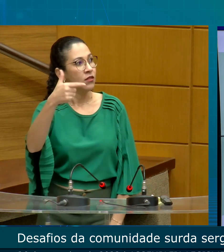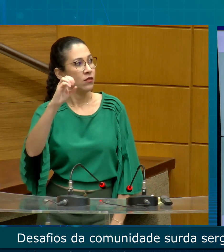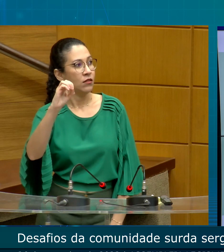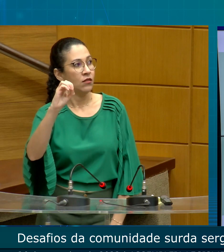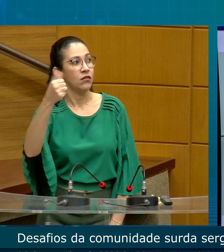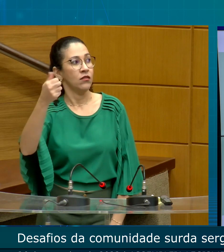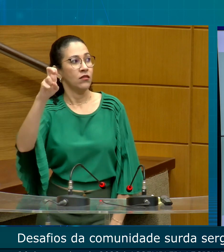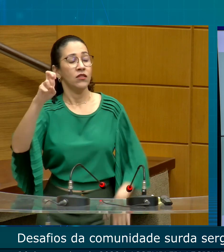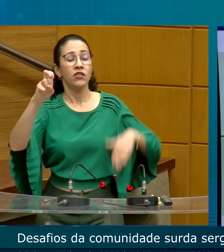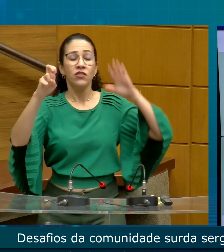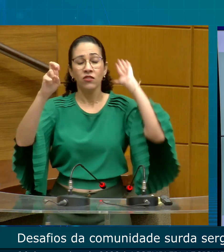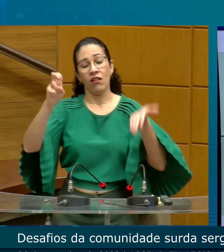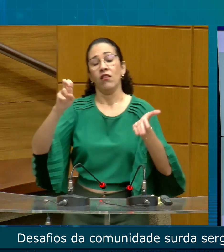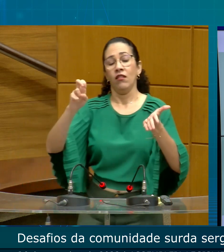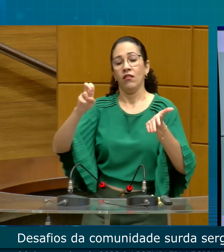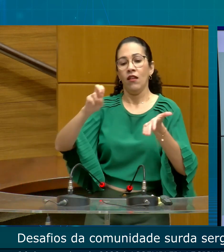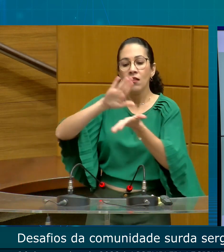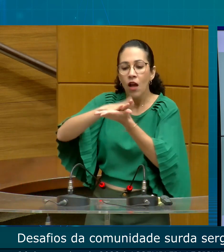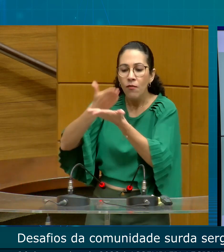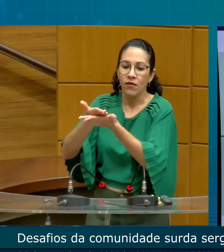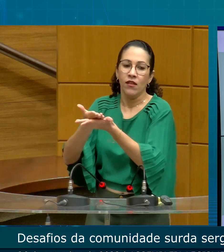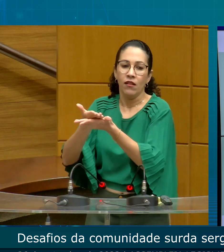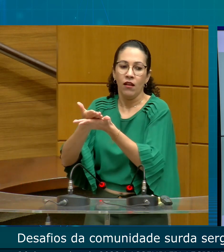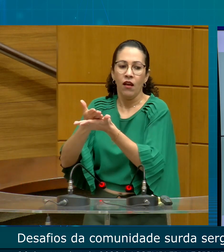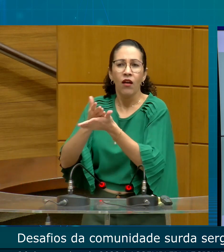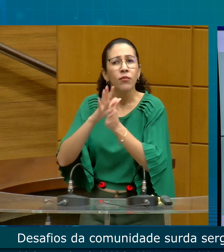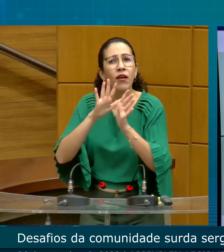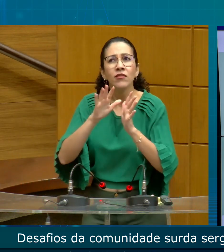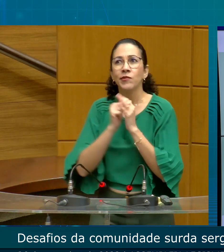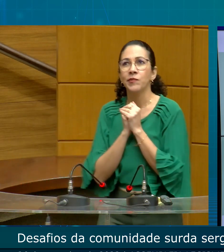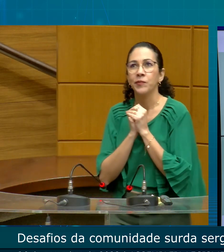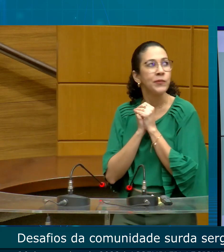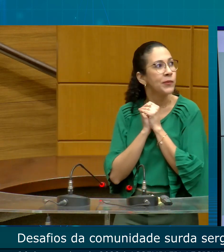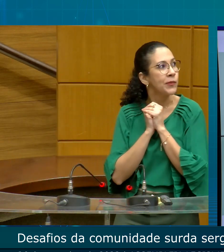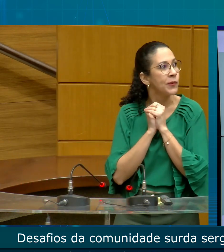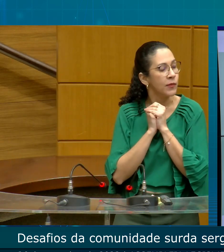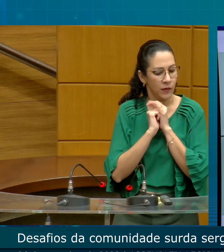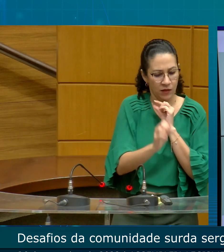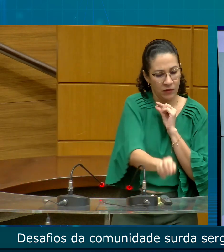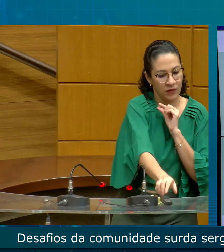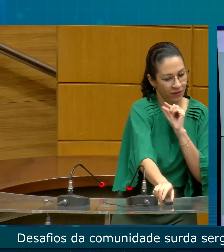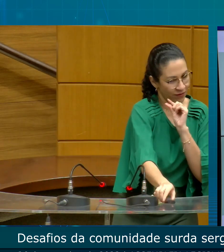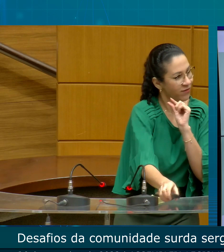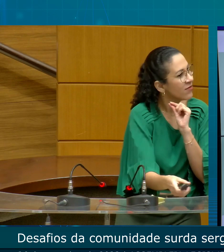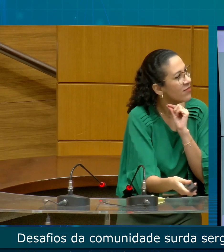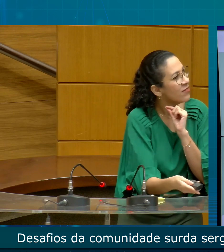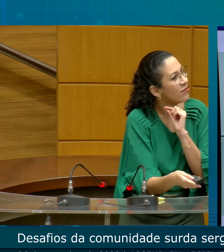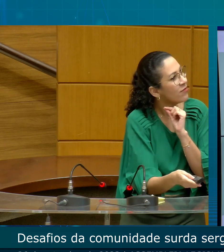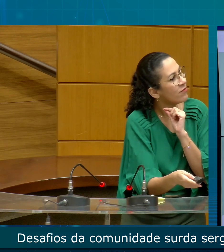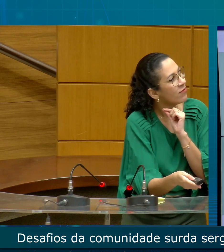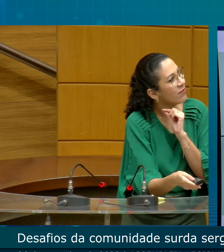número 13.146, já existe, né, aprovando em relação aos intérpretes.